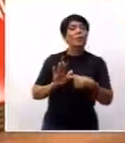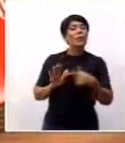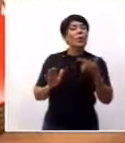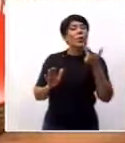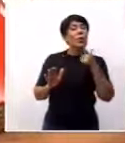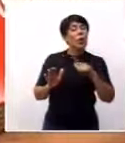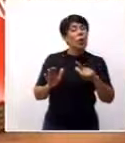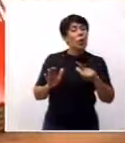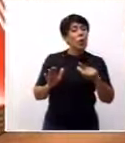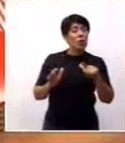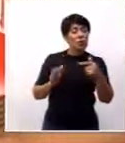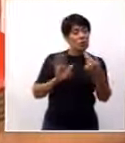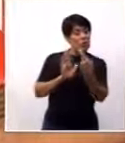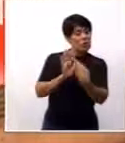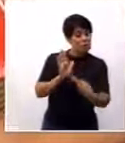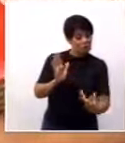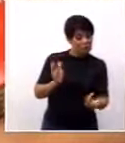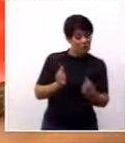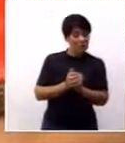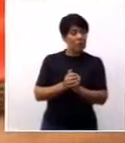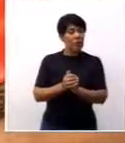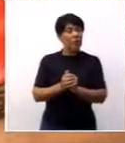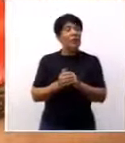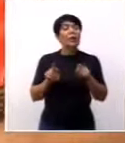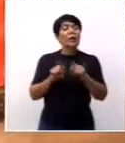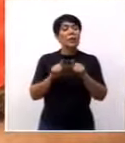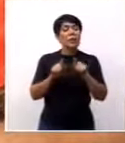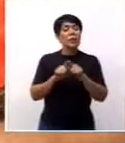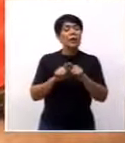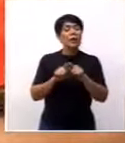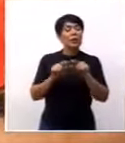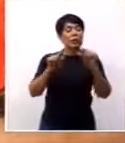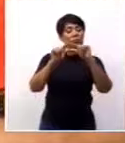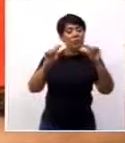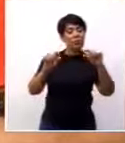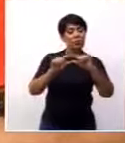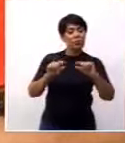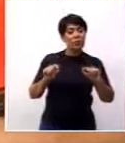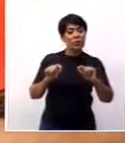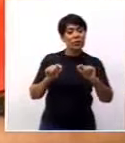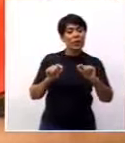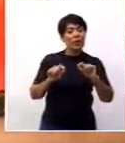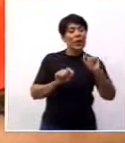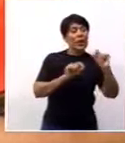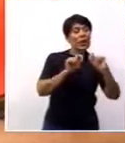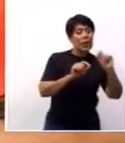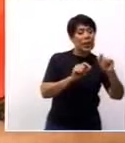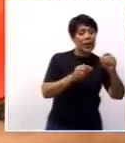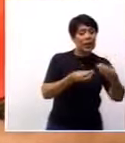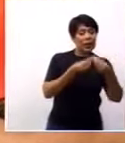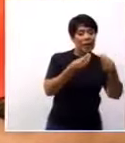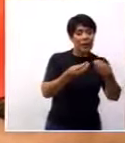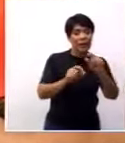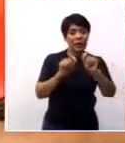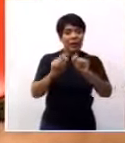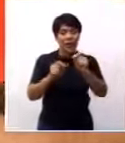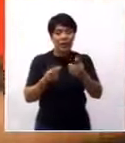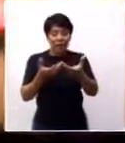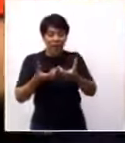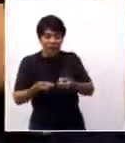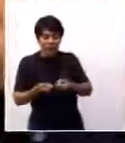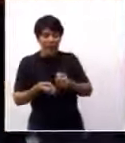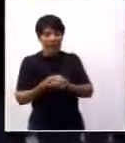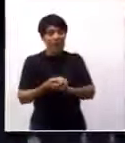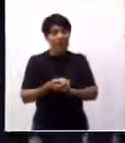outras figuras, tá? A indicação de quem para quem, uma felicitação,